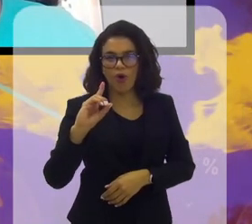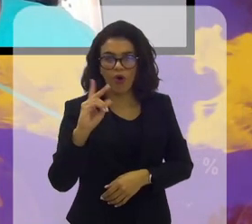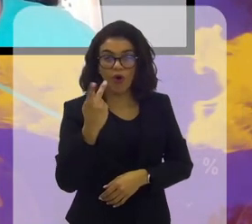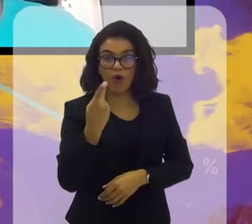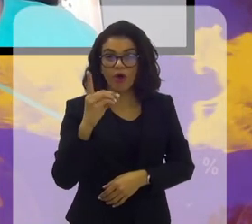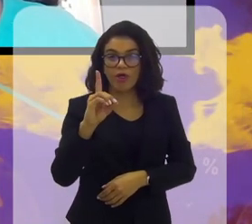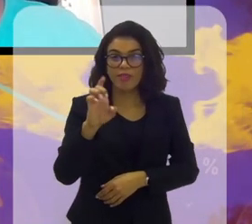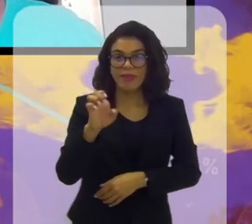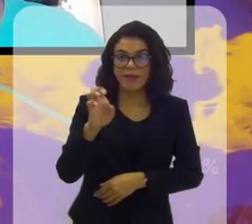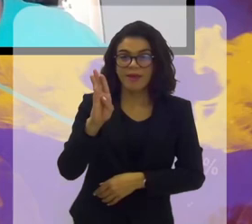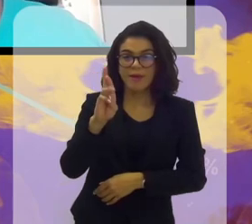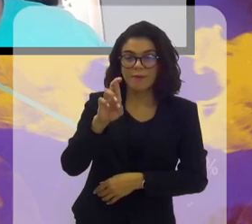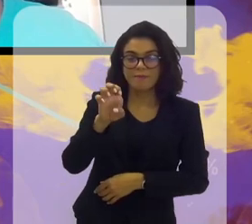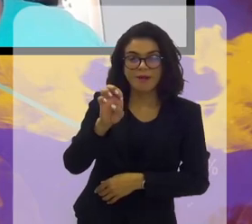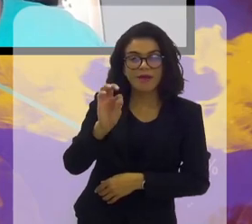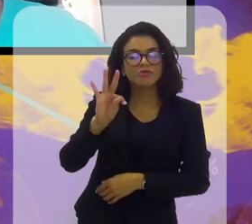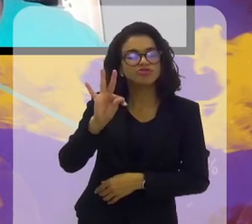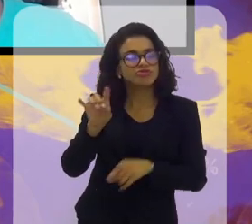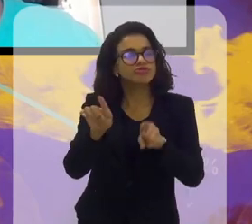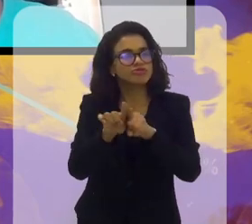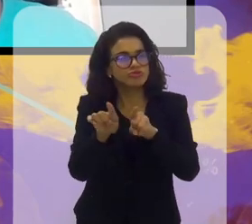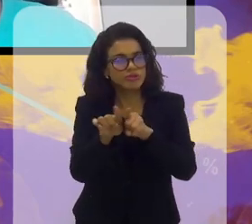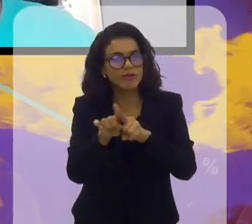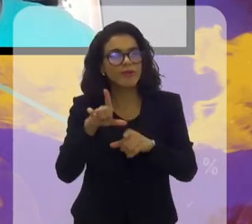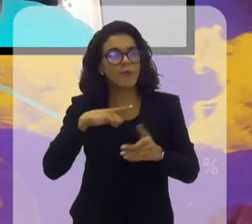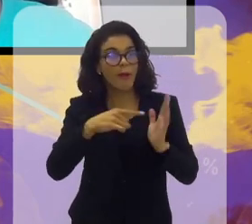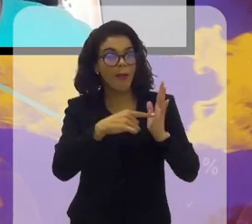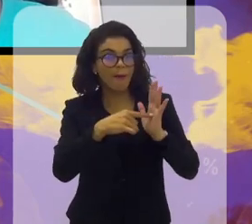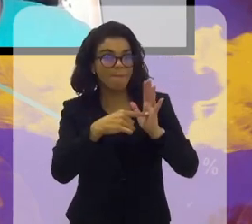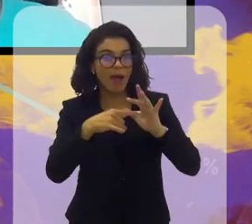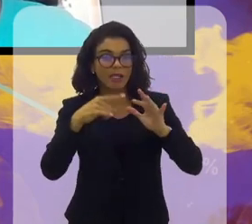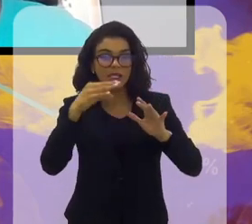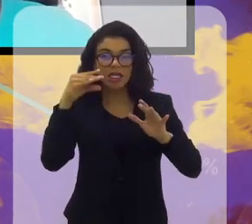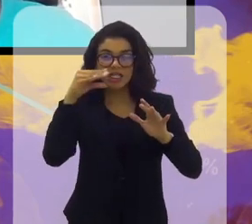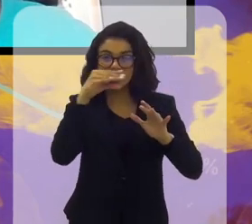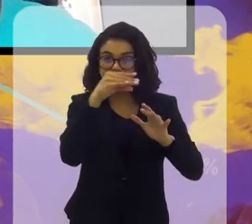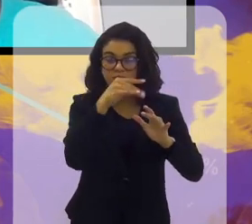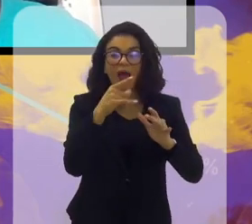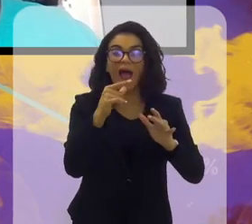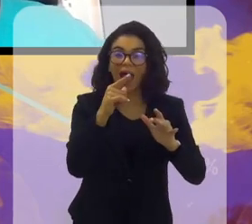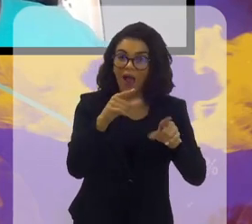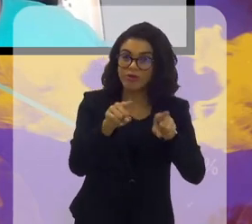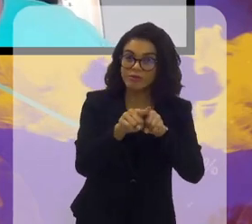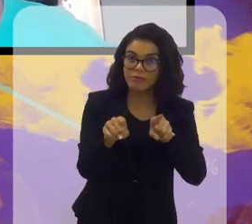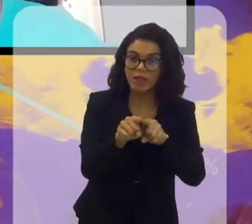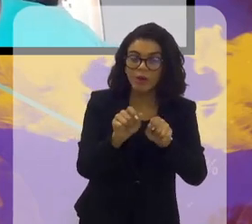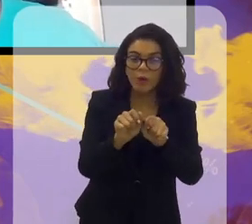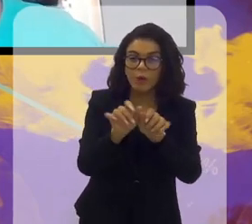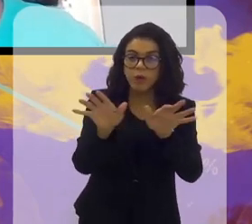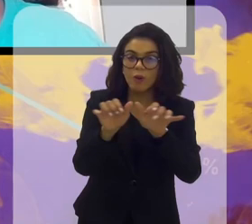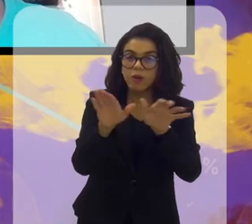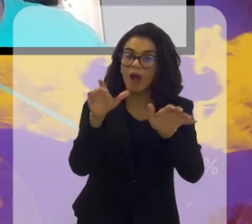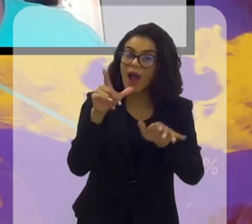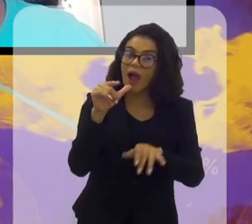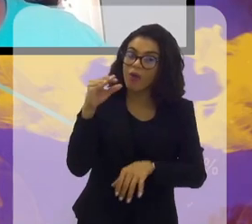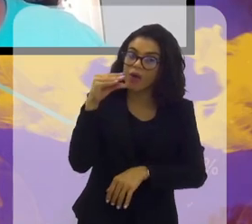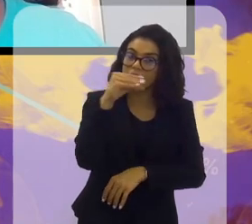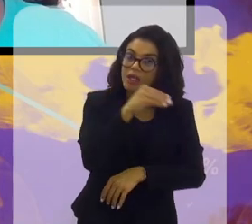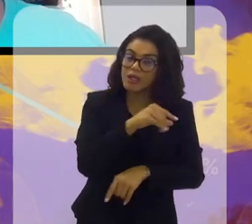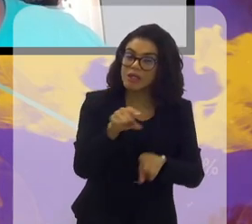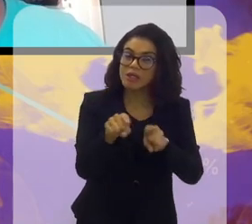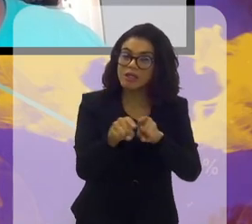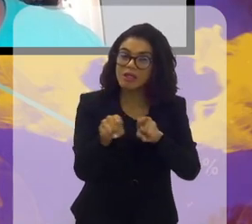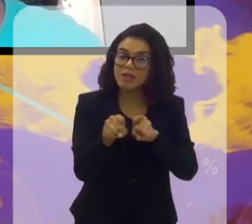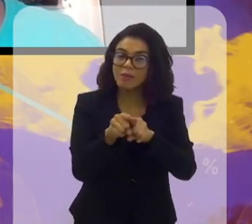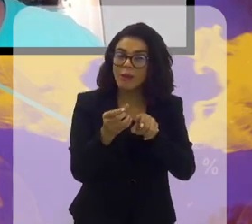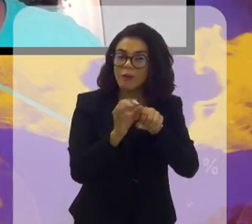World Sports, e vimos o que que eles faziam lá. Eles tinham uma máquina de aquecimento de ar, de água e de ar, e tinham